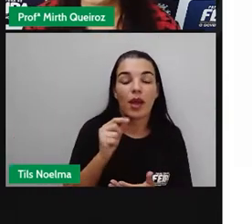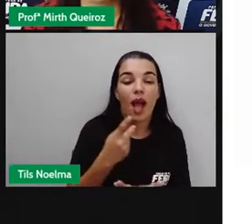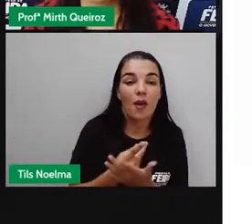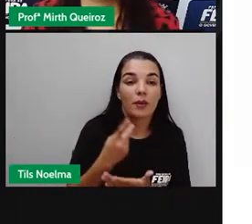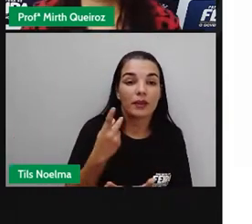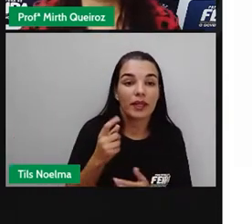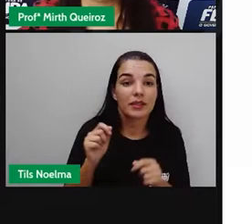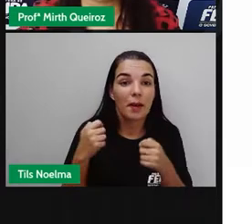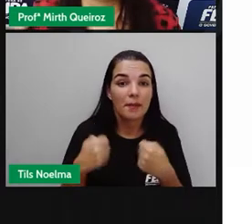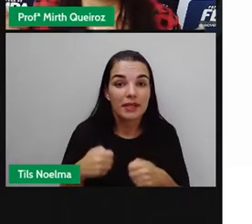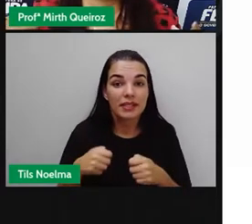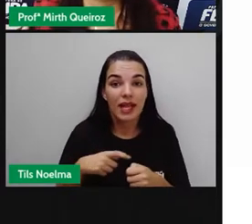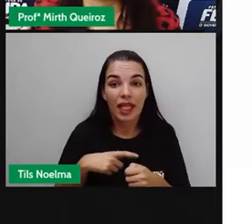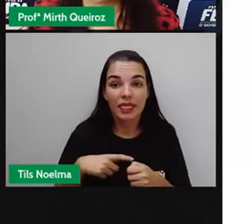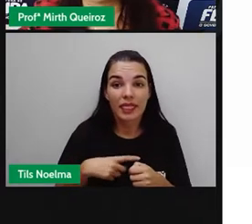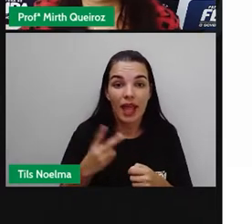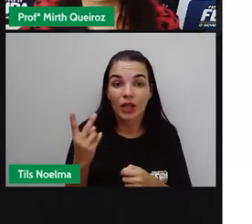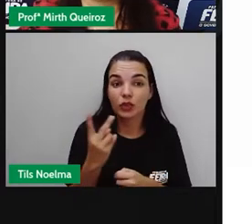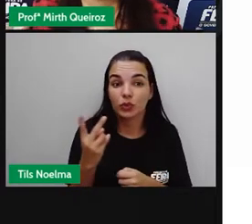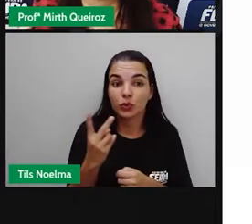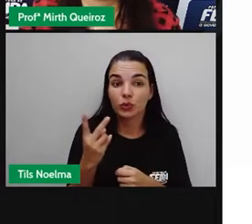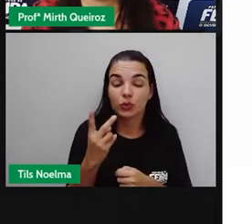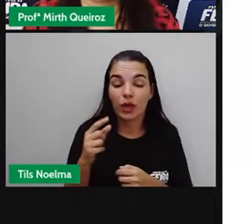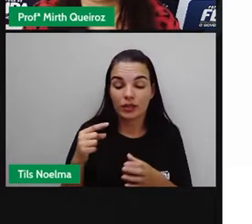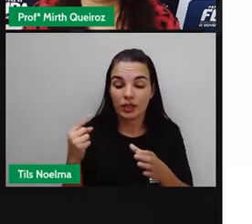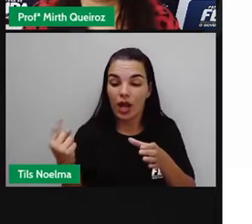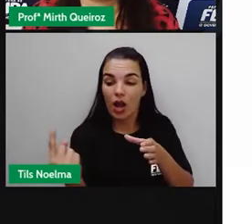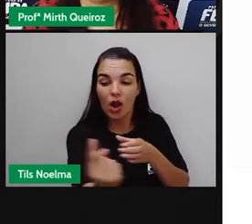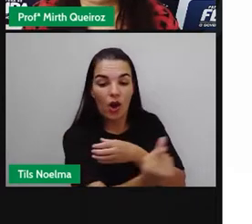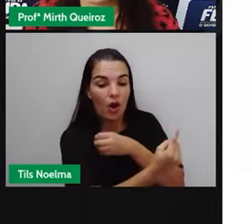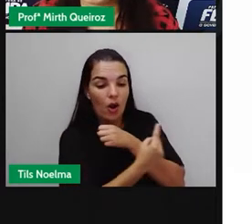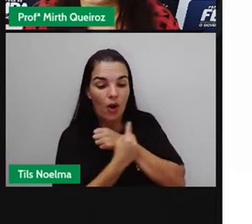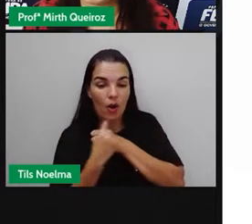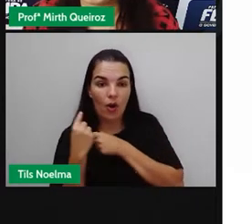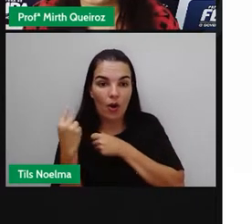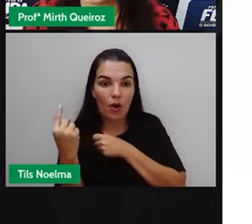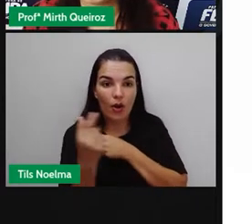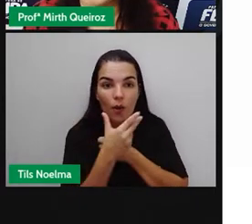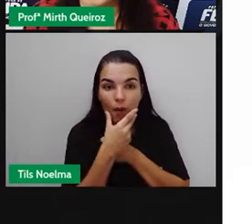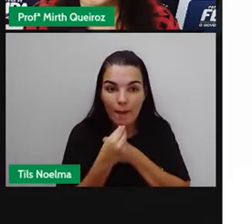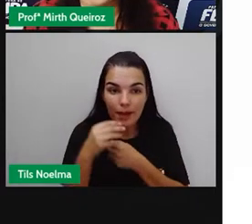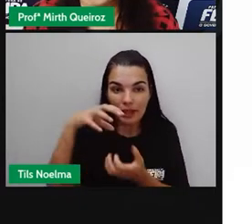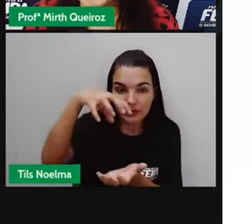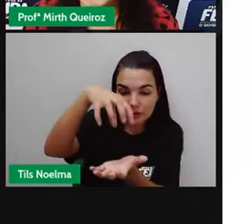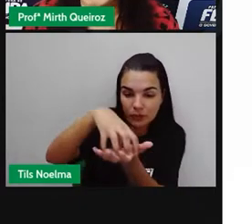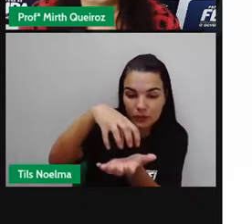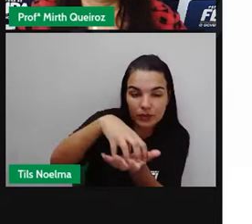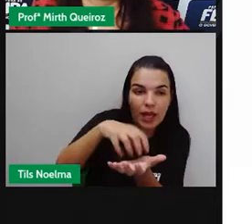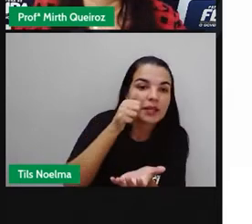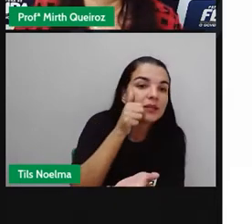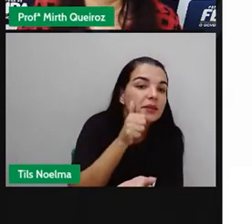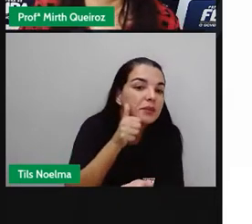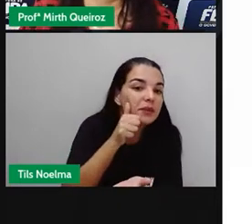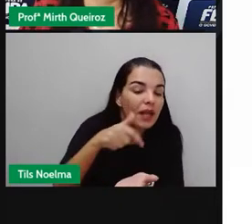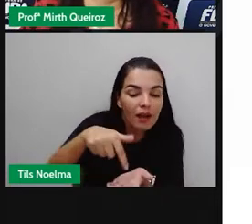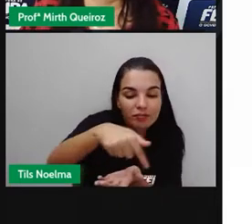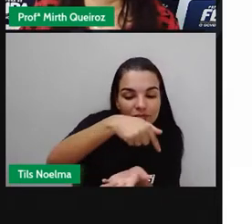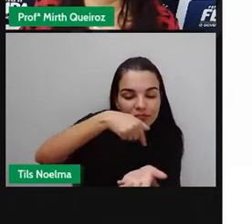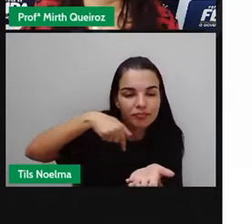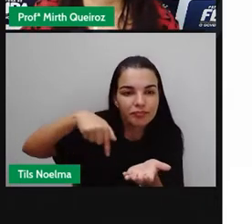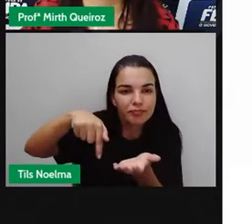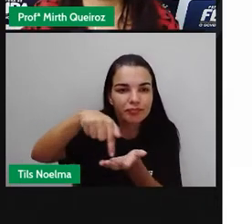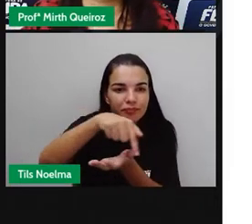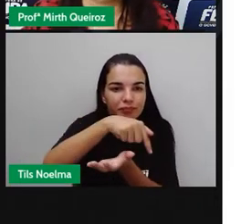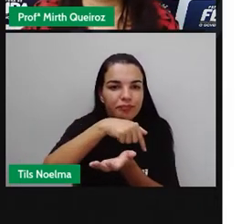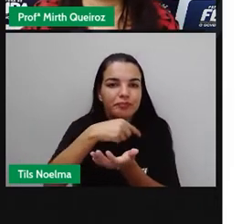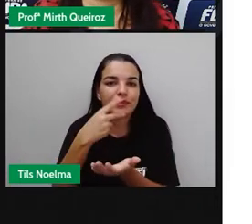acontecer, temos que ter duas rodas, né? No centro ficam as meninas, né? As damas. E por fora